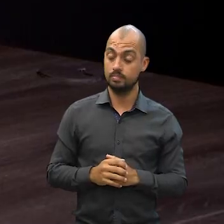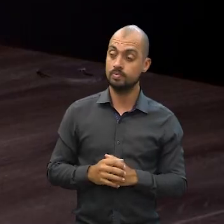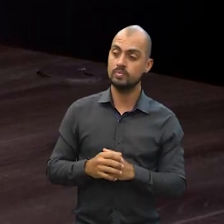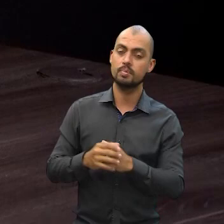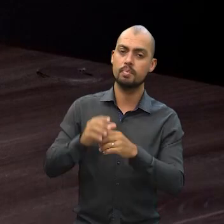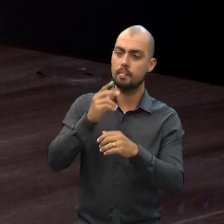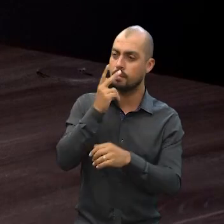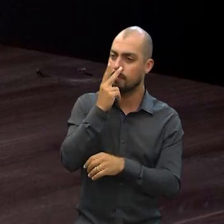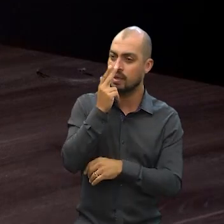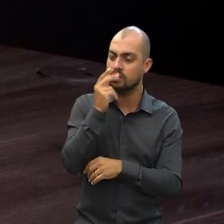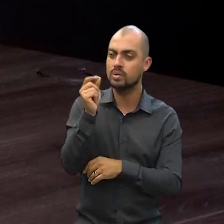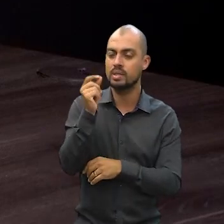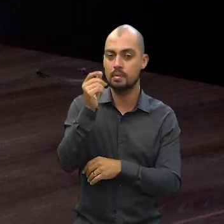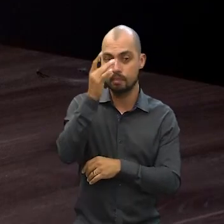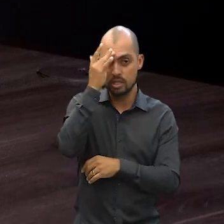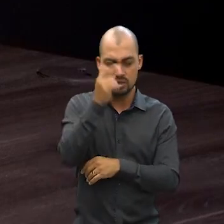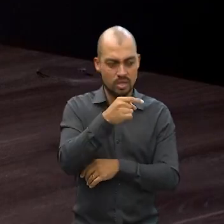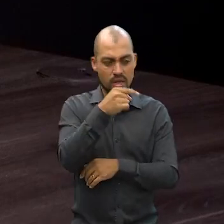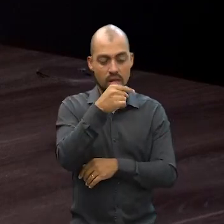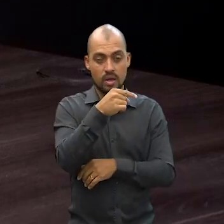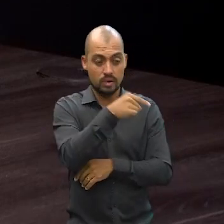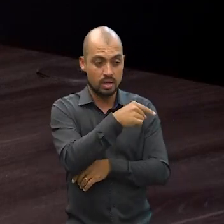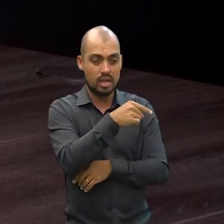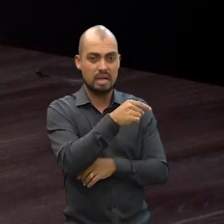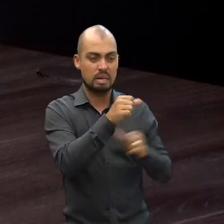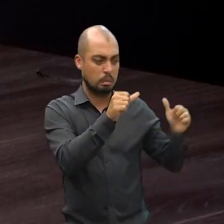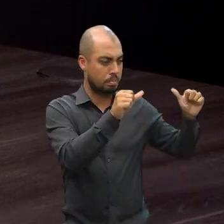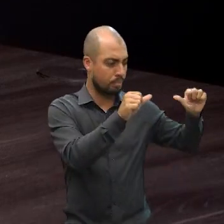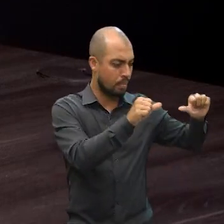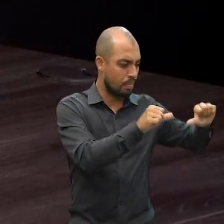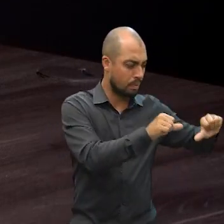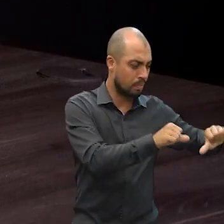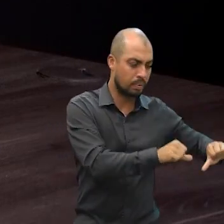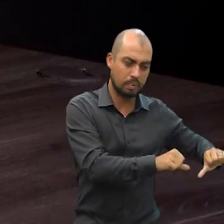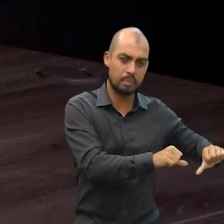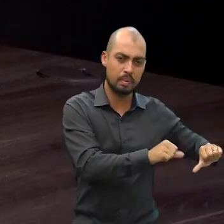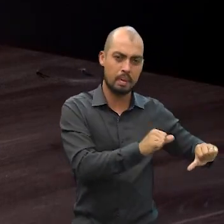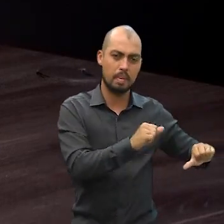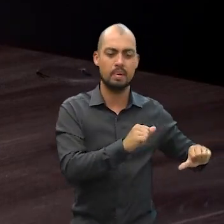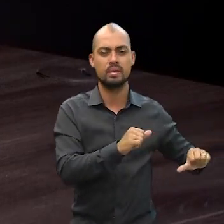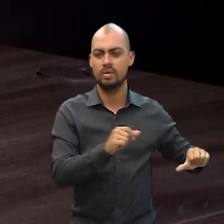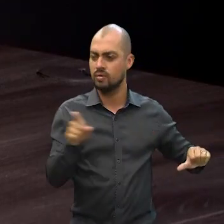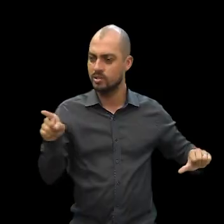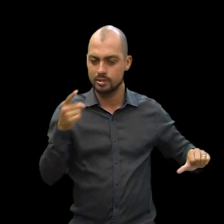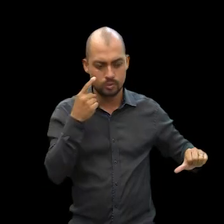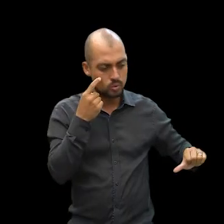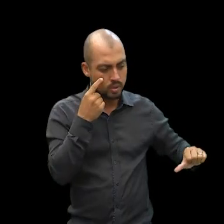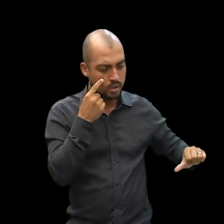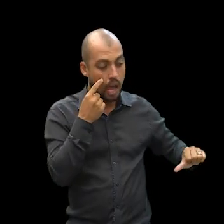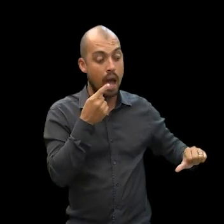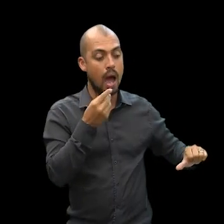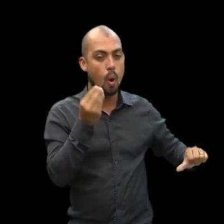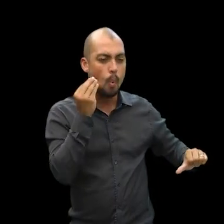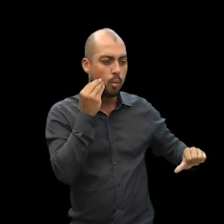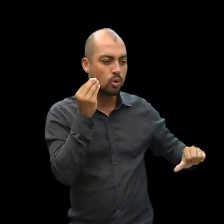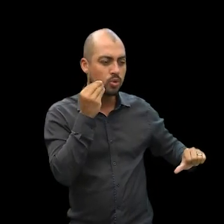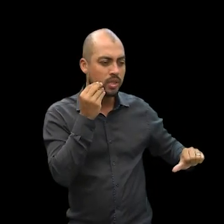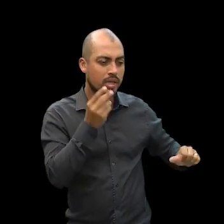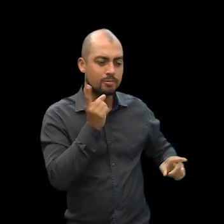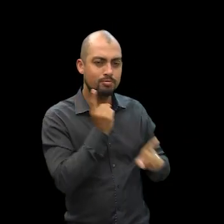digamos que o pessimismo de outros empresários foi então que aí vocês viram uma oportunidade, é